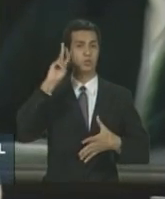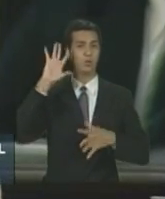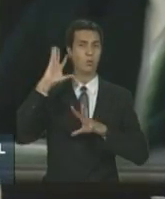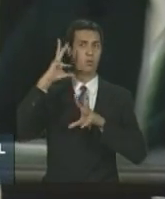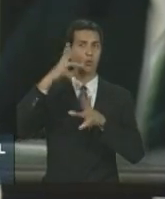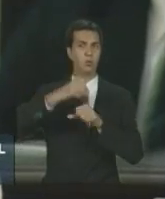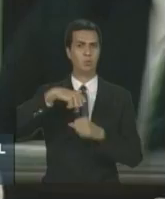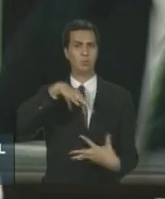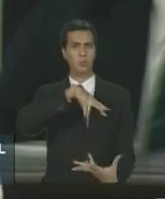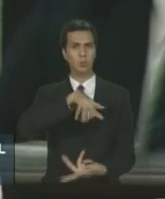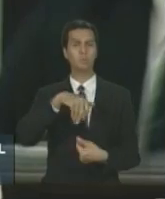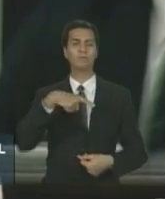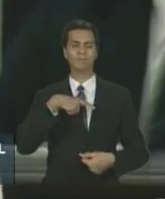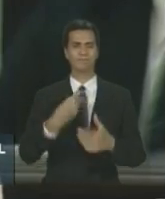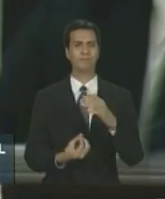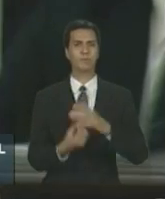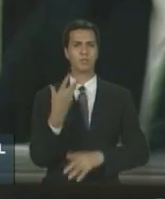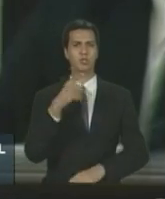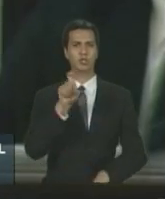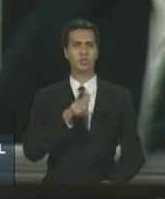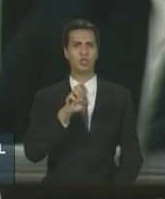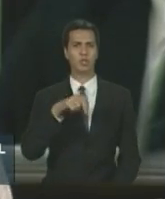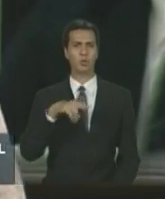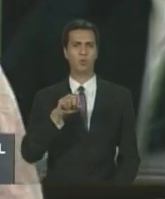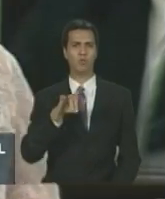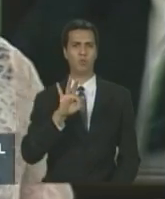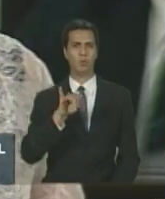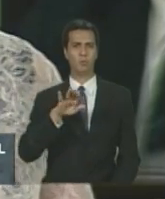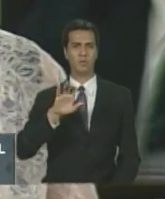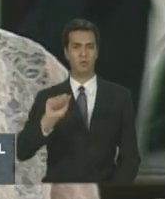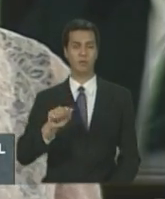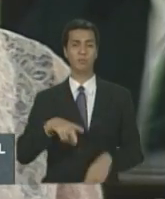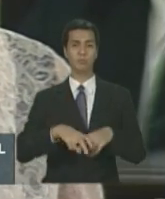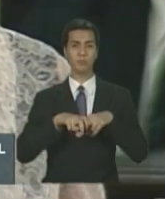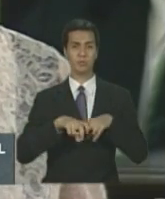humanidade. Portanto,